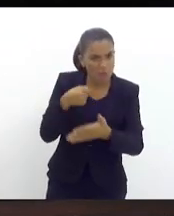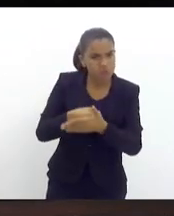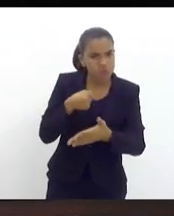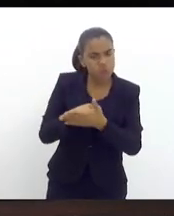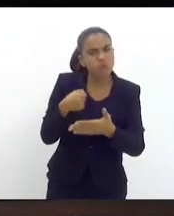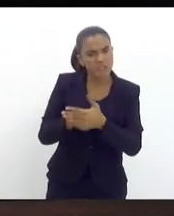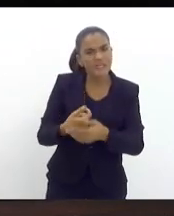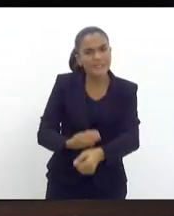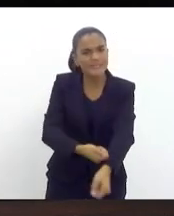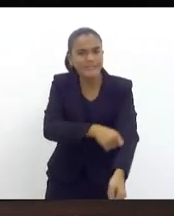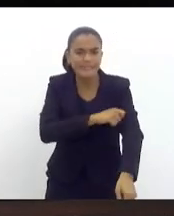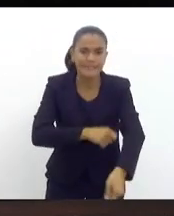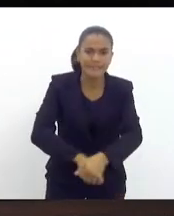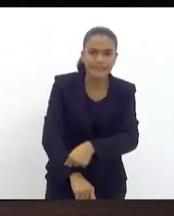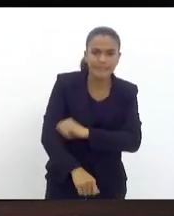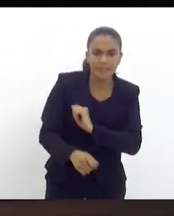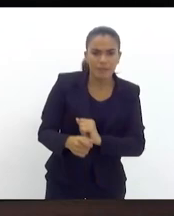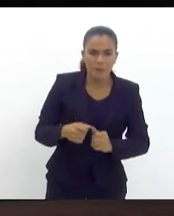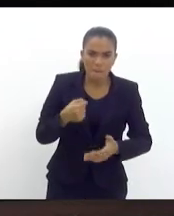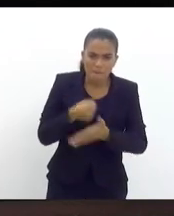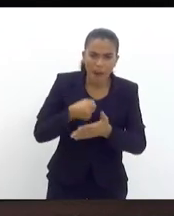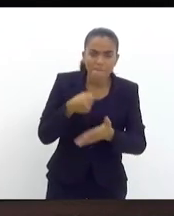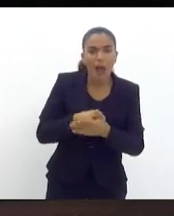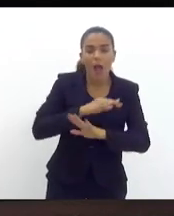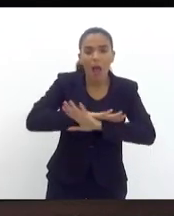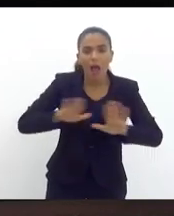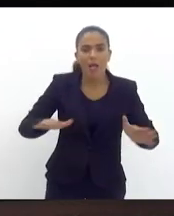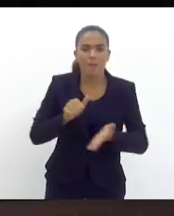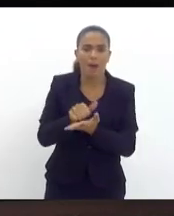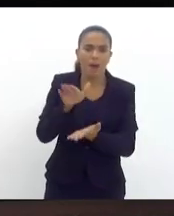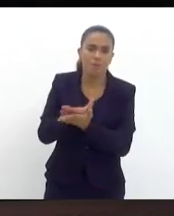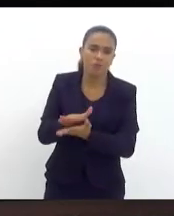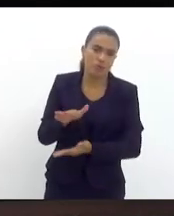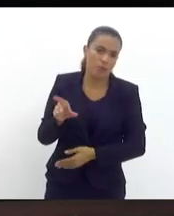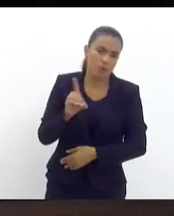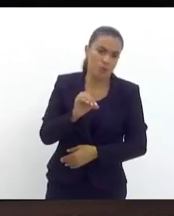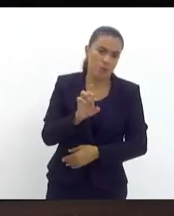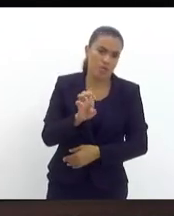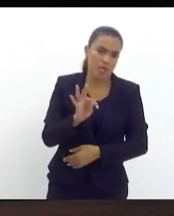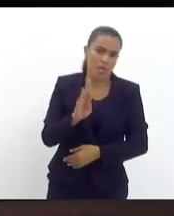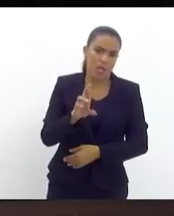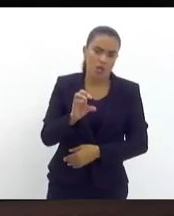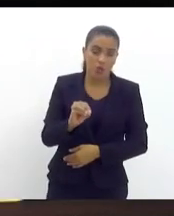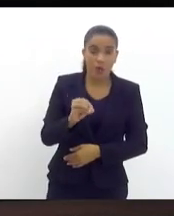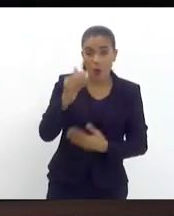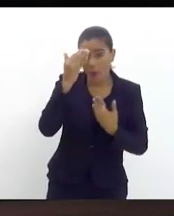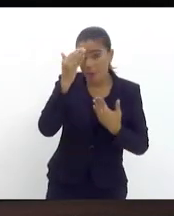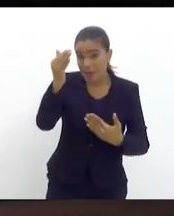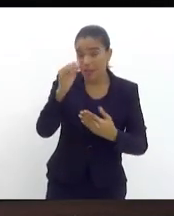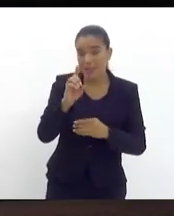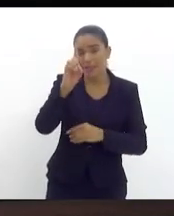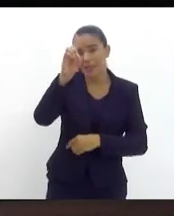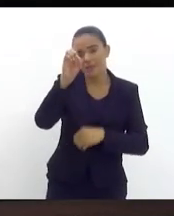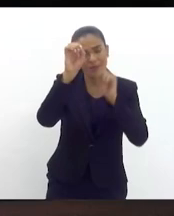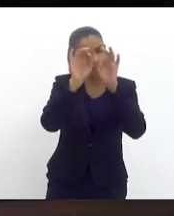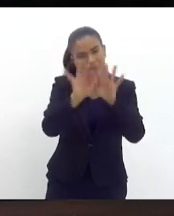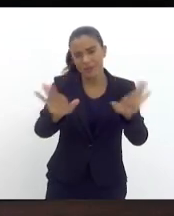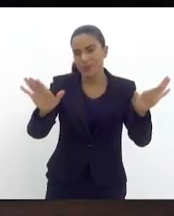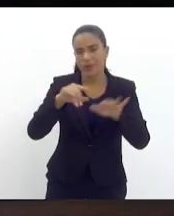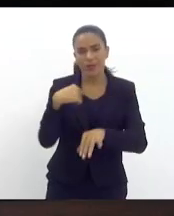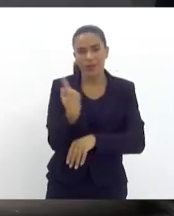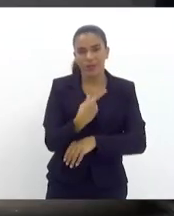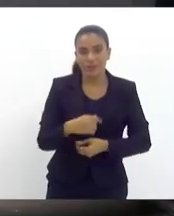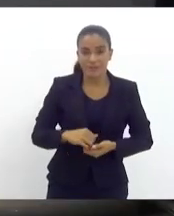e dentes para que acabe essas multas altíssimas do neto muito obrigado e que Deus abençoe a vida de todos